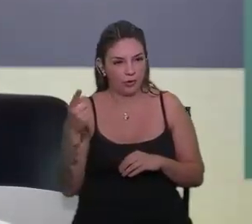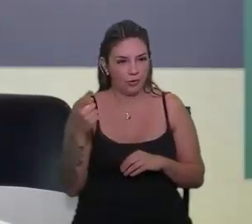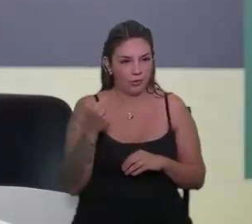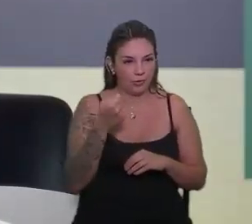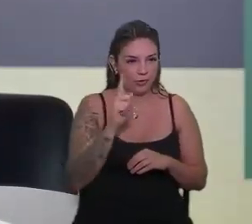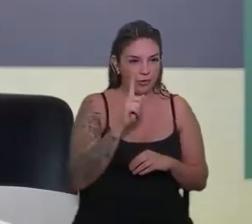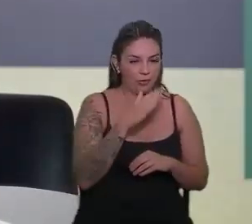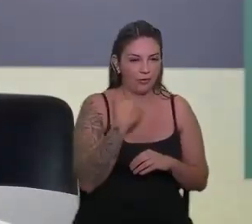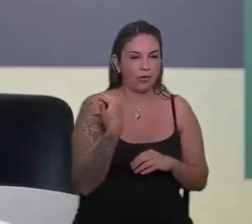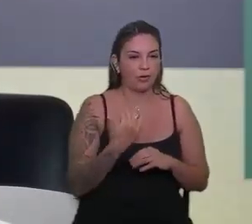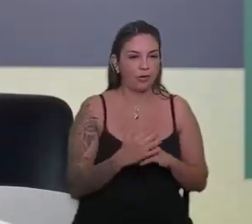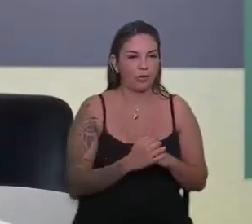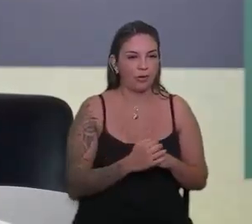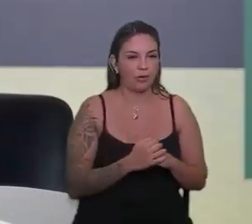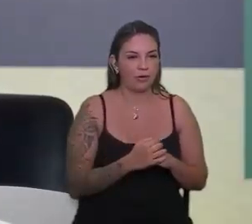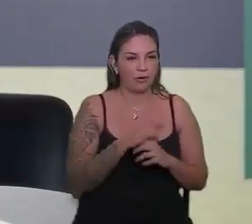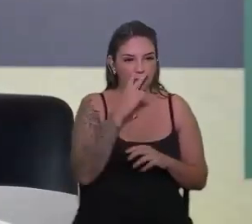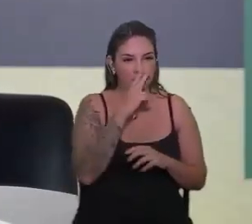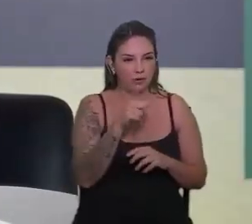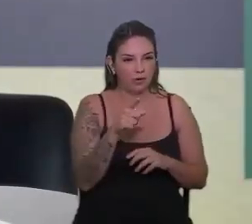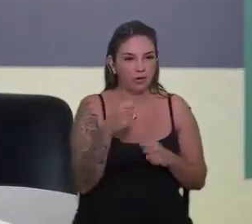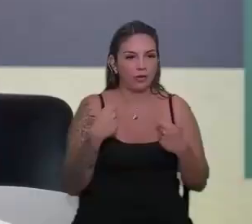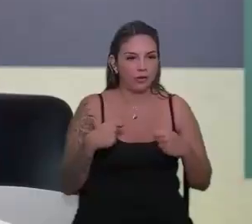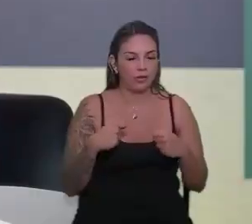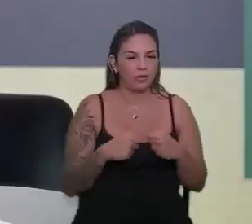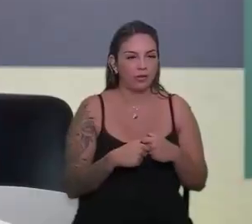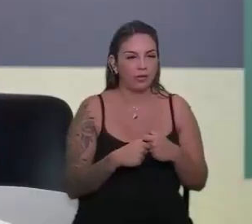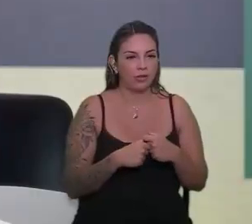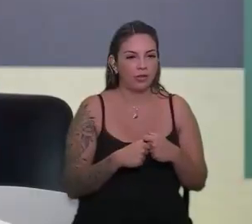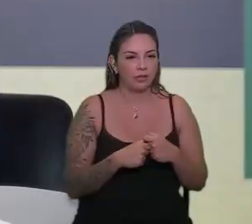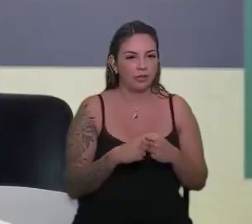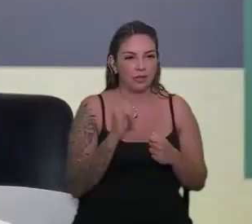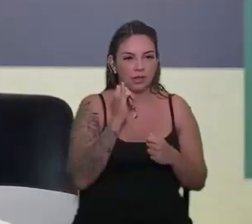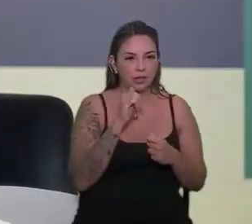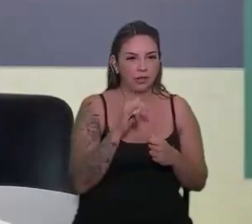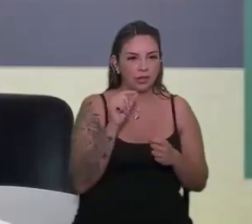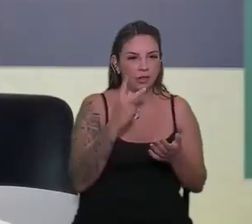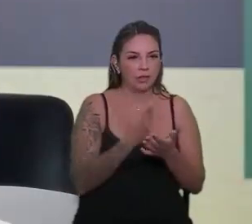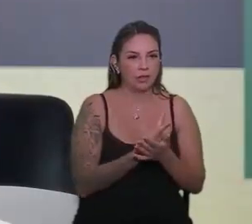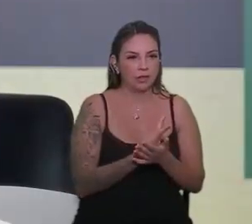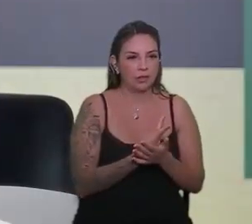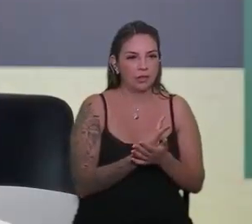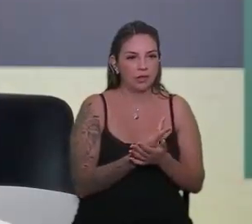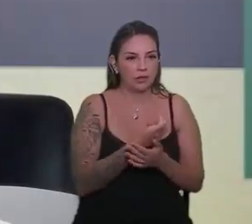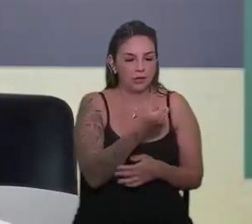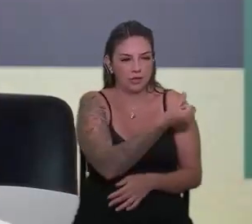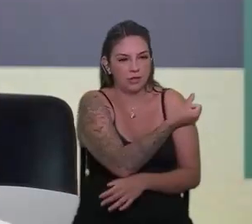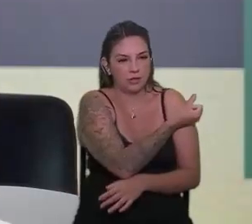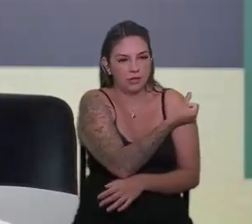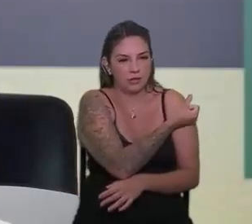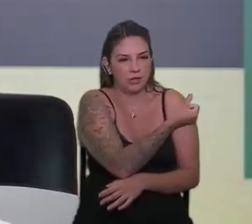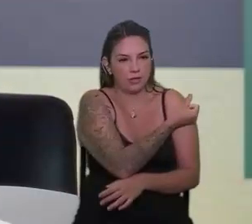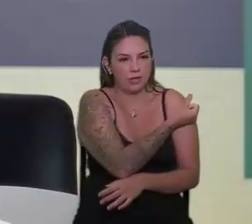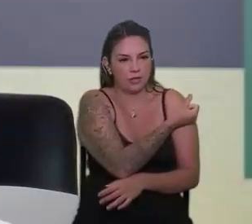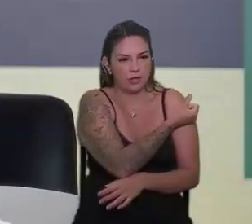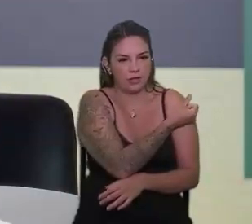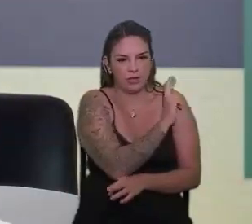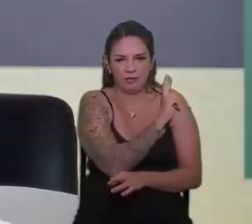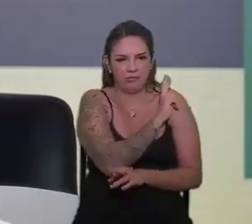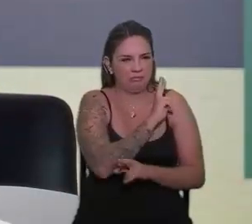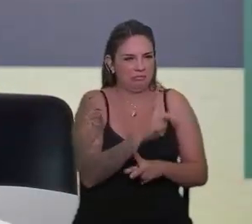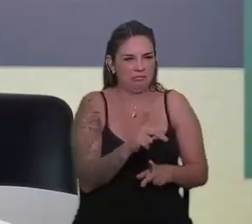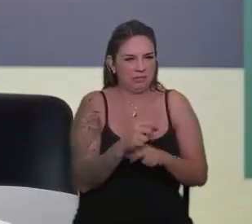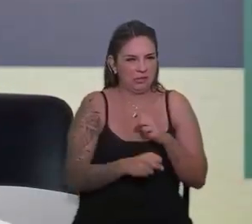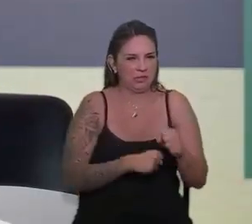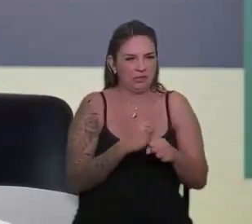por pouco não morri, acho que isso é bem necessário. Eu vou contar aqui o que aconteceu no 6º ano, um ano